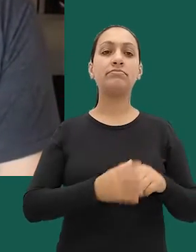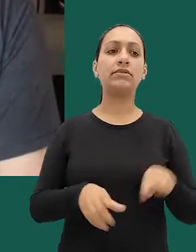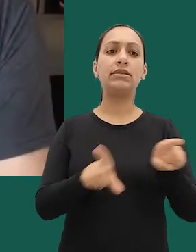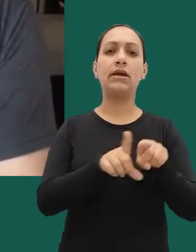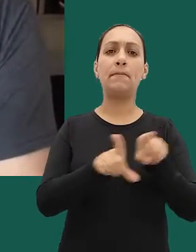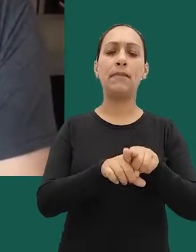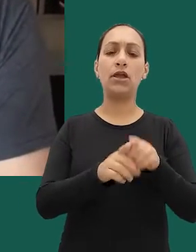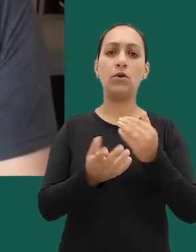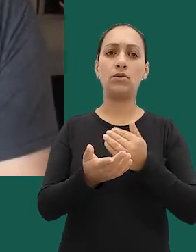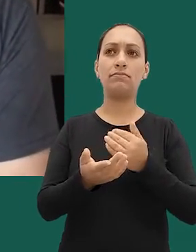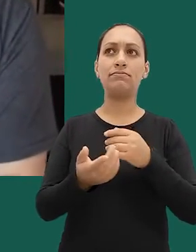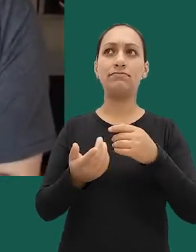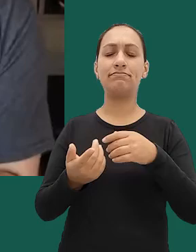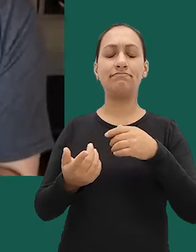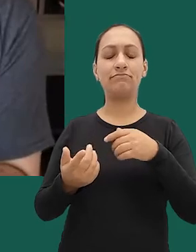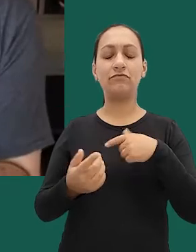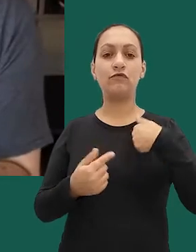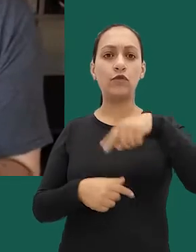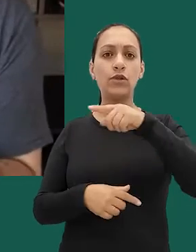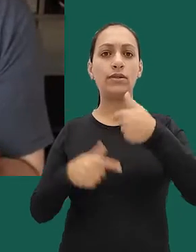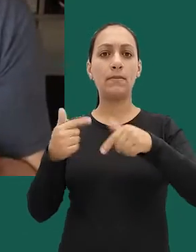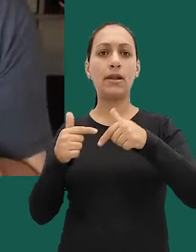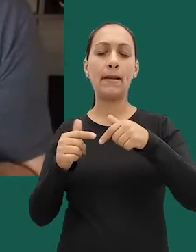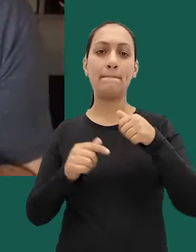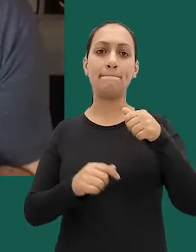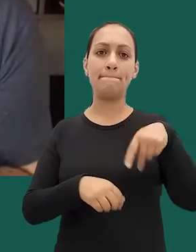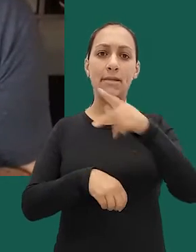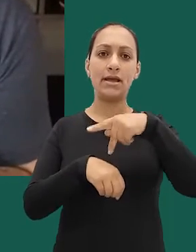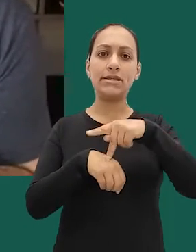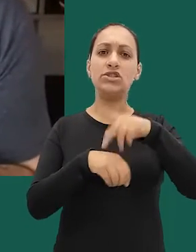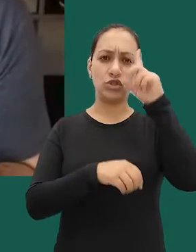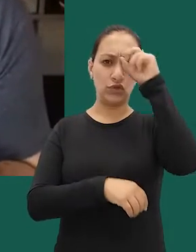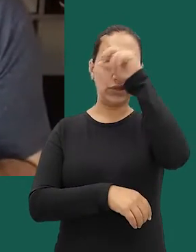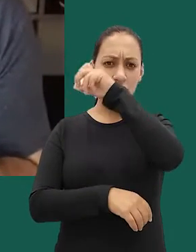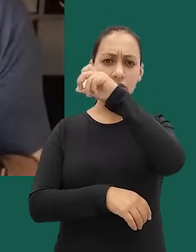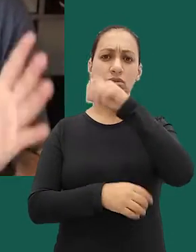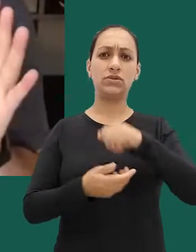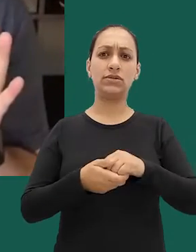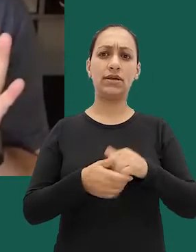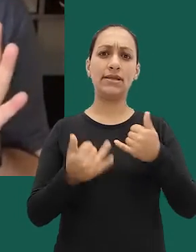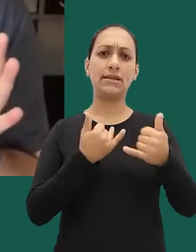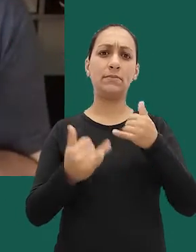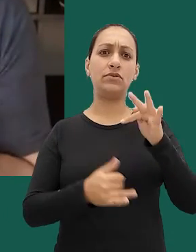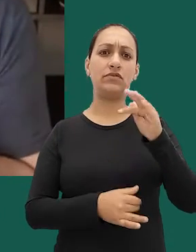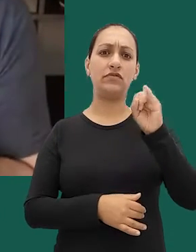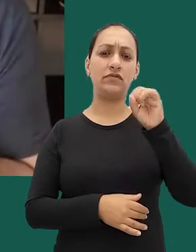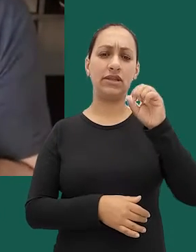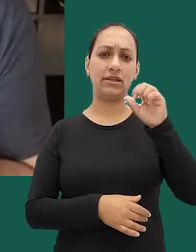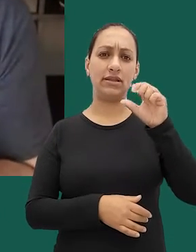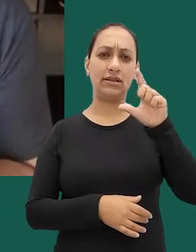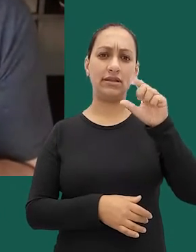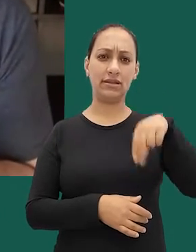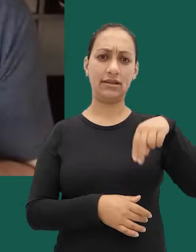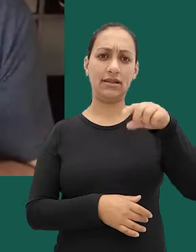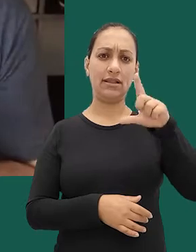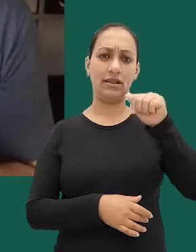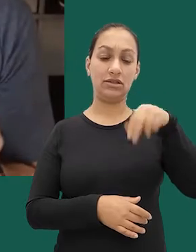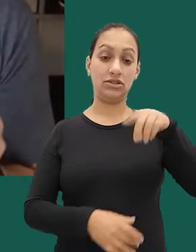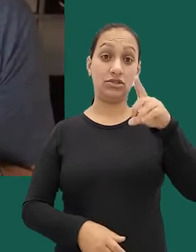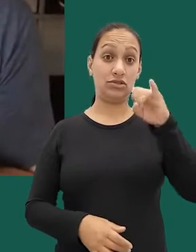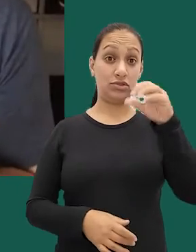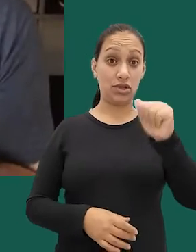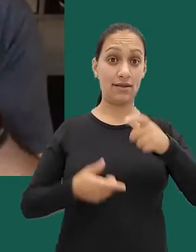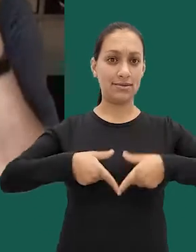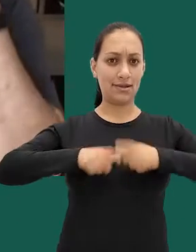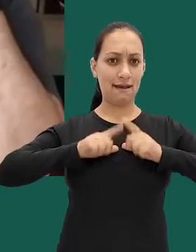muito difíceis para falar em público, por exemplo, a Finlândia, ou os países nórdicos, que Finlândia e Israel são públicos